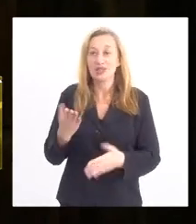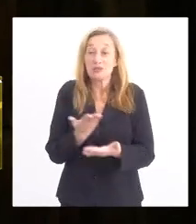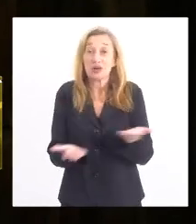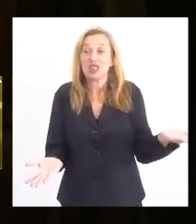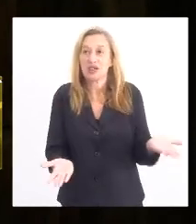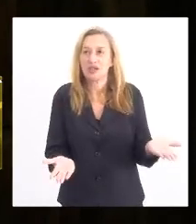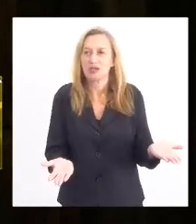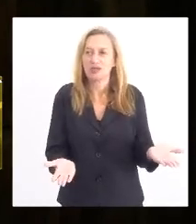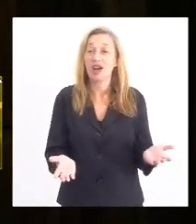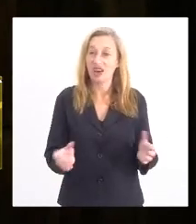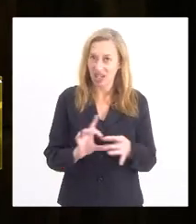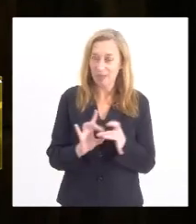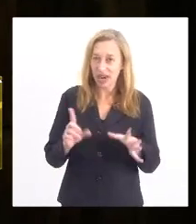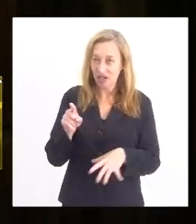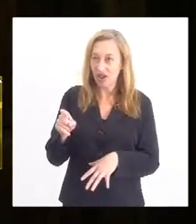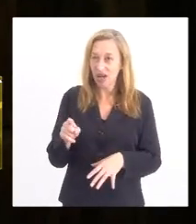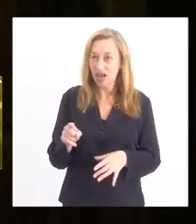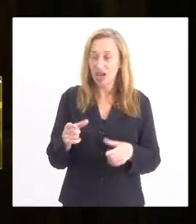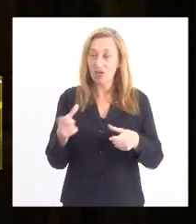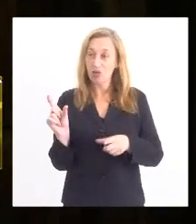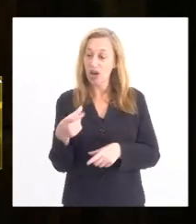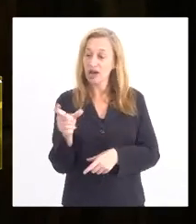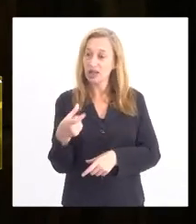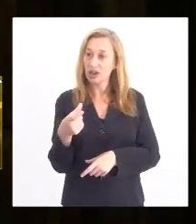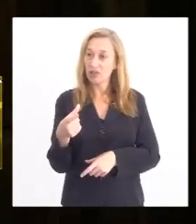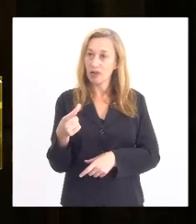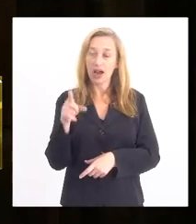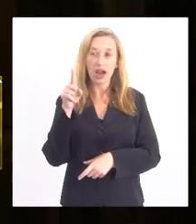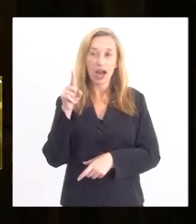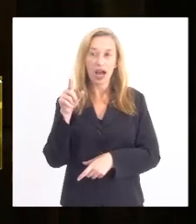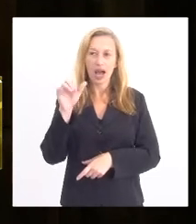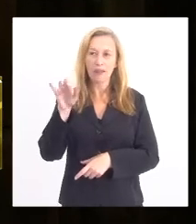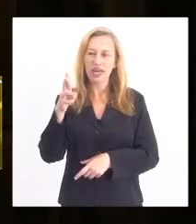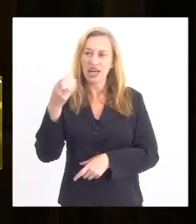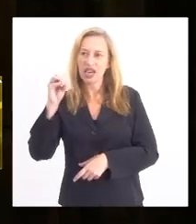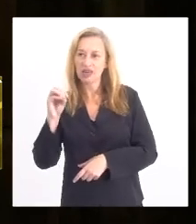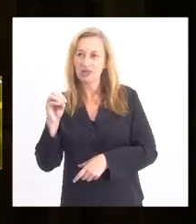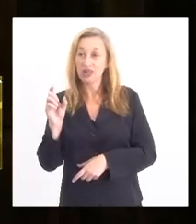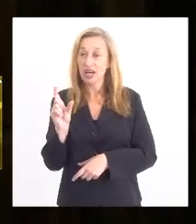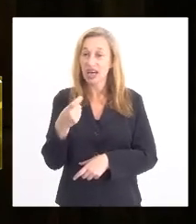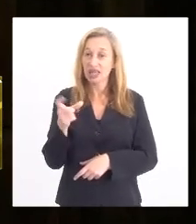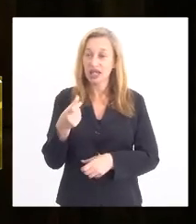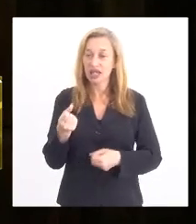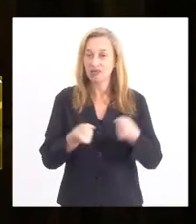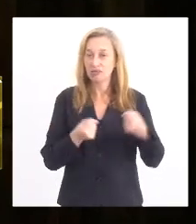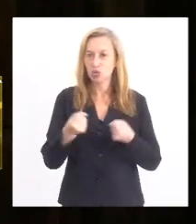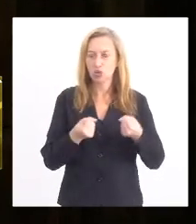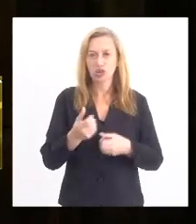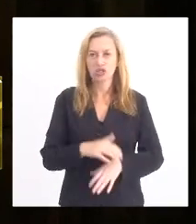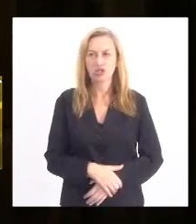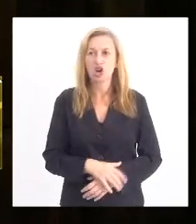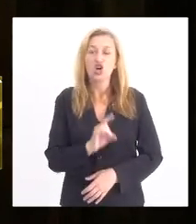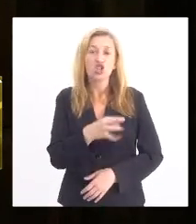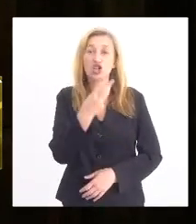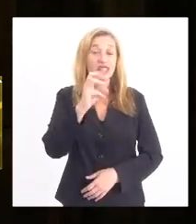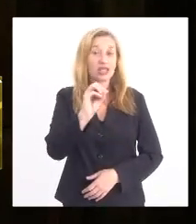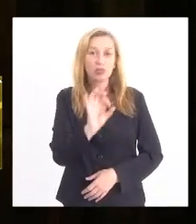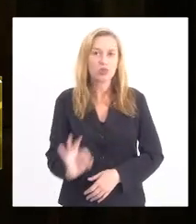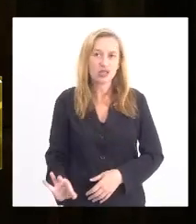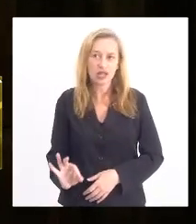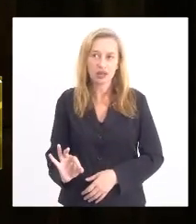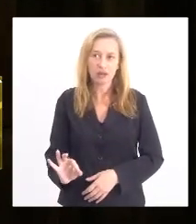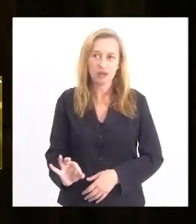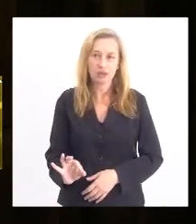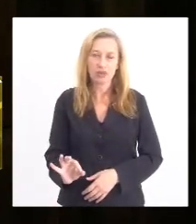liberaram o americano para entrar lá com drives Lions carteira de motorista porque só trinta por cento dos